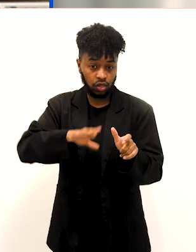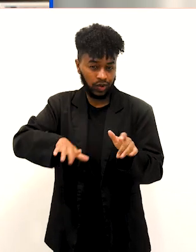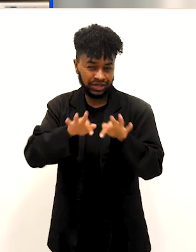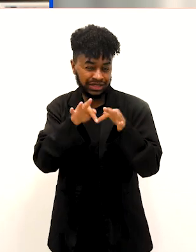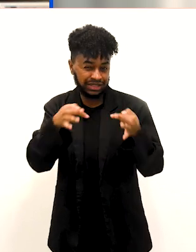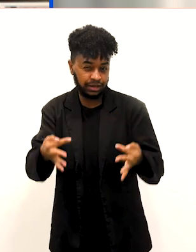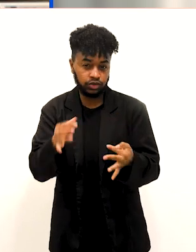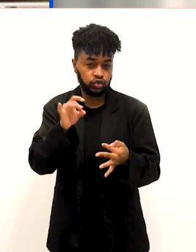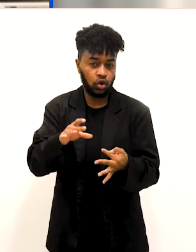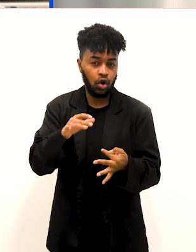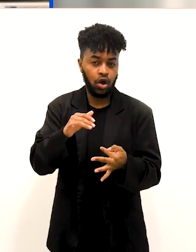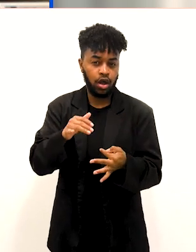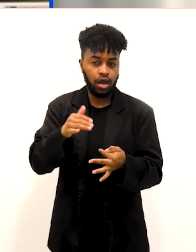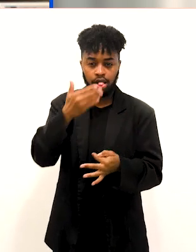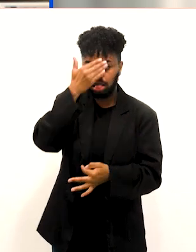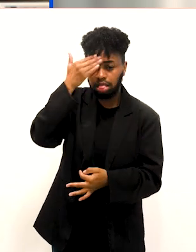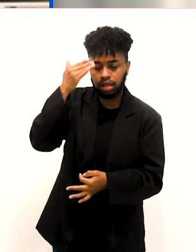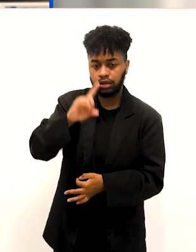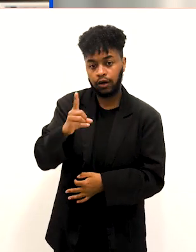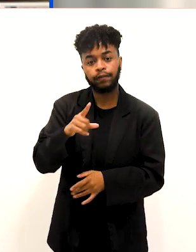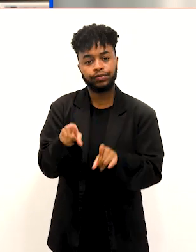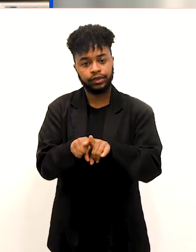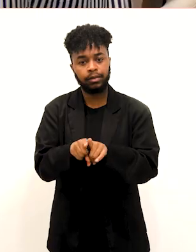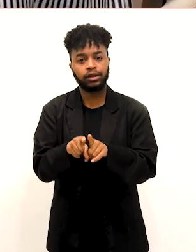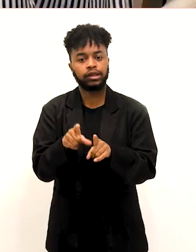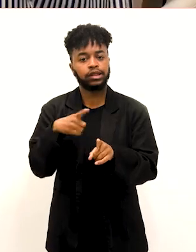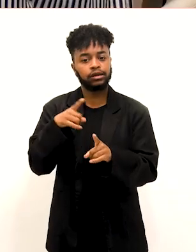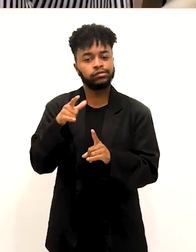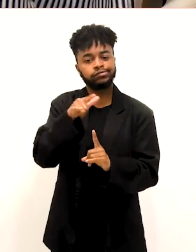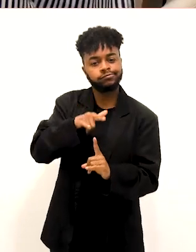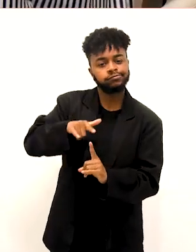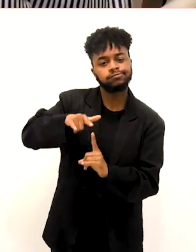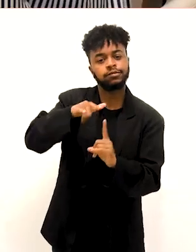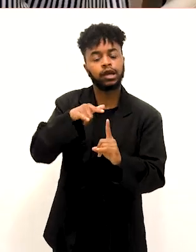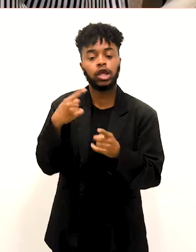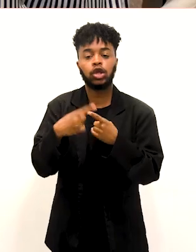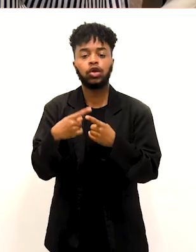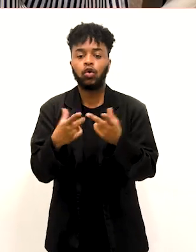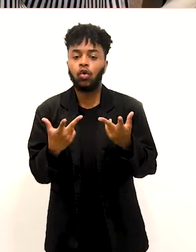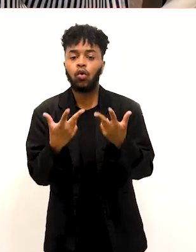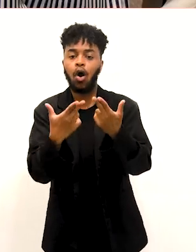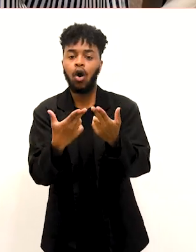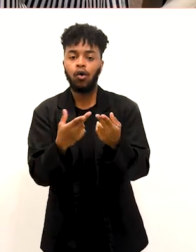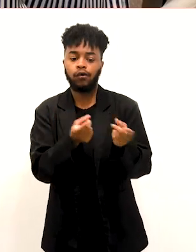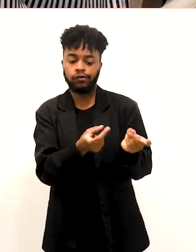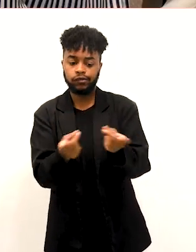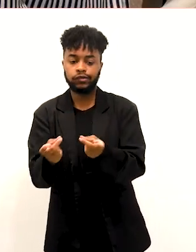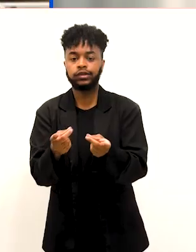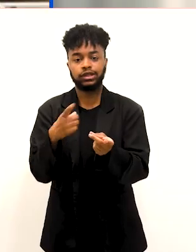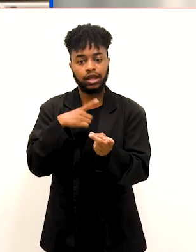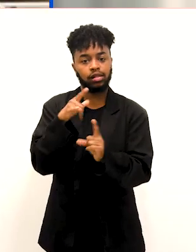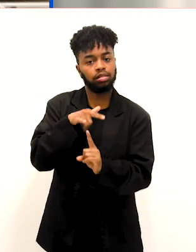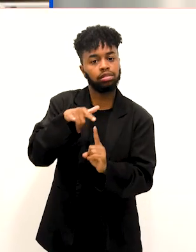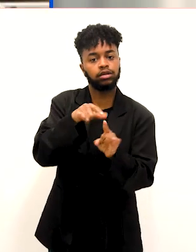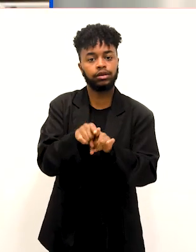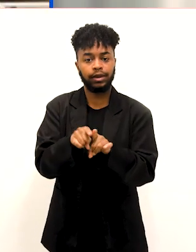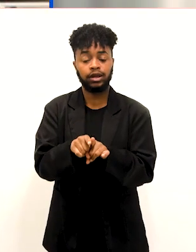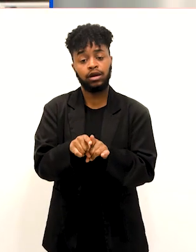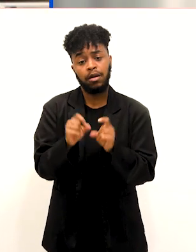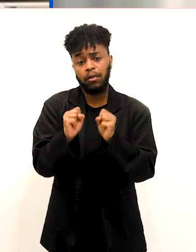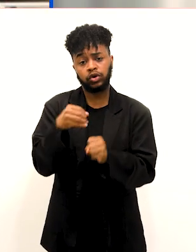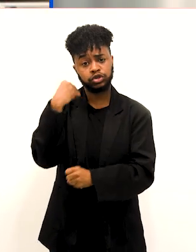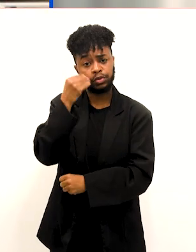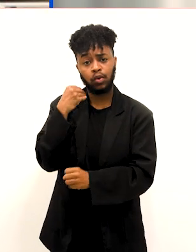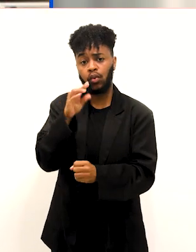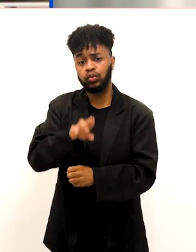é simplesmente um lazer, é um lazer manipulado. Da mesma forma que o comércio, ele tem uma forte manipulação. Qualquer um pode fazer